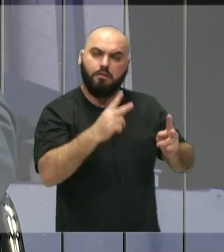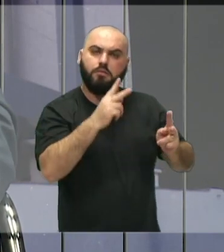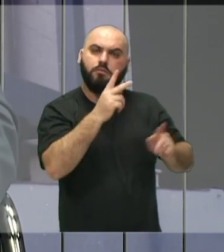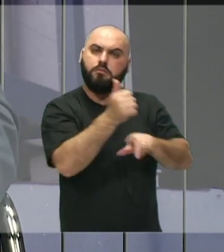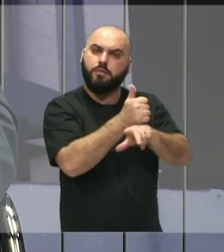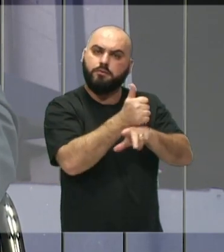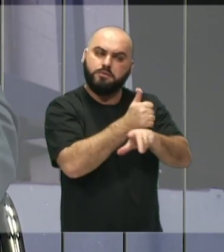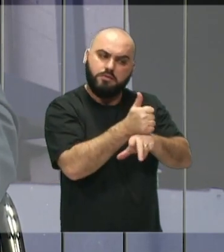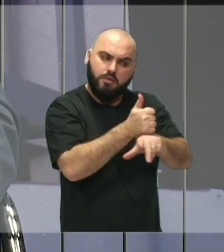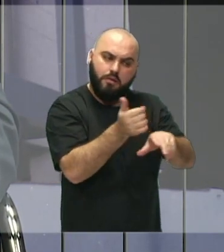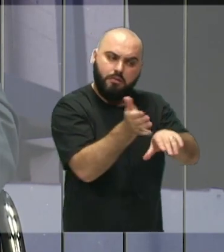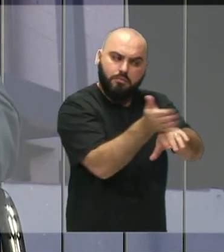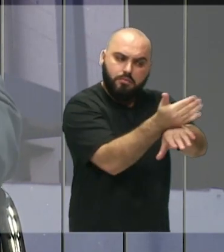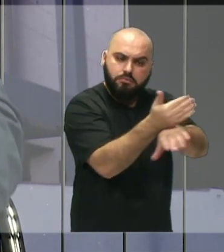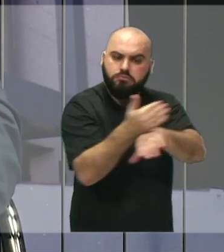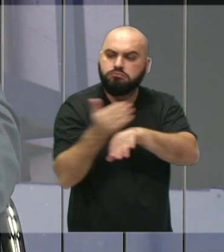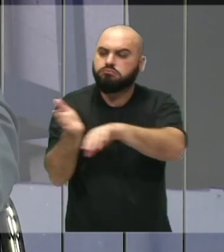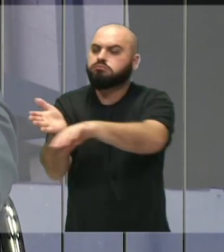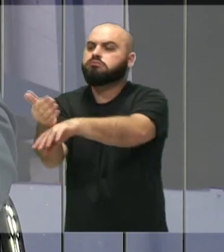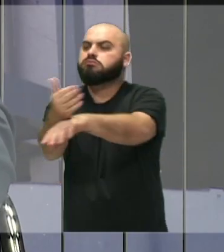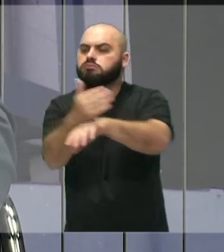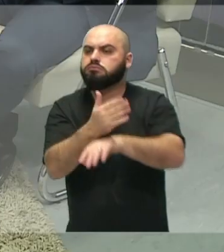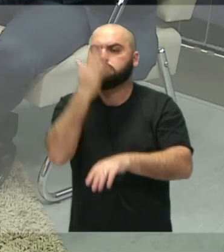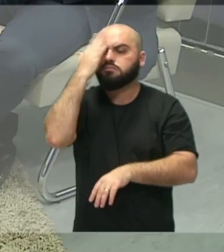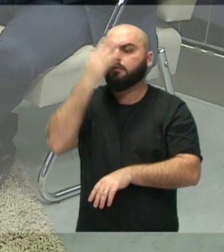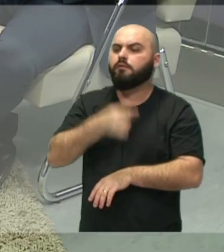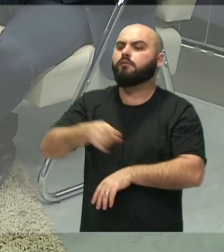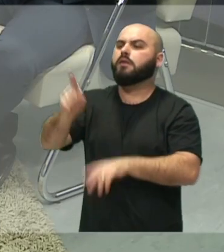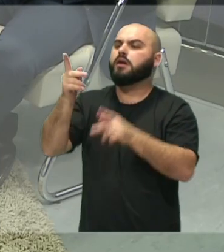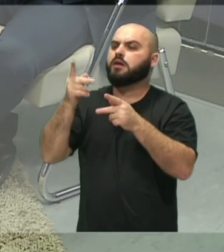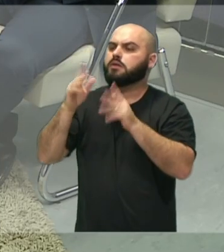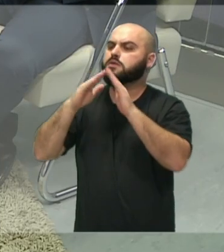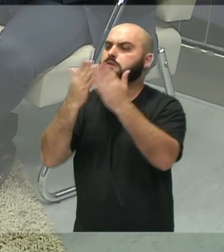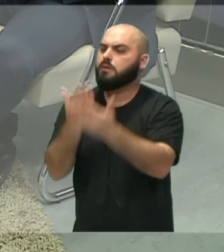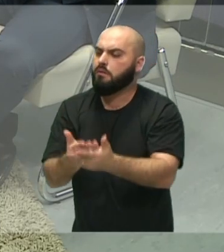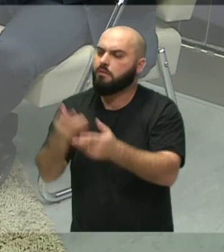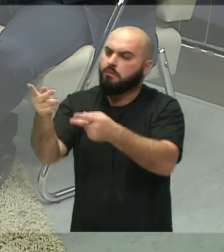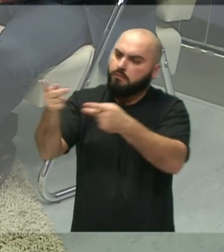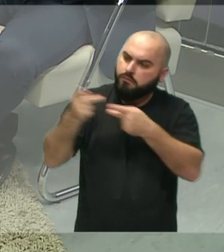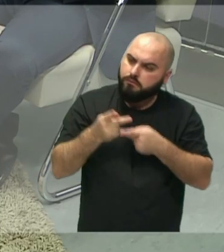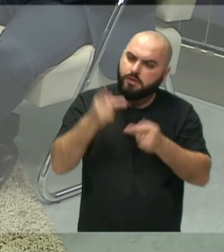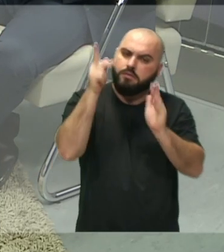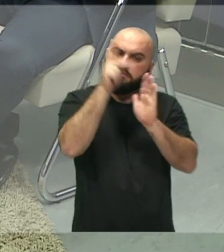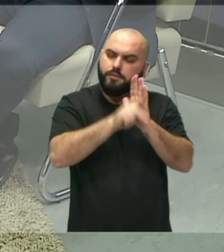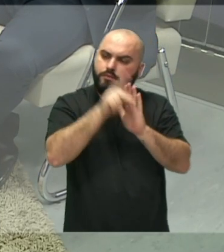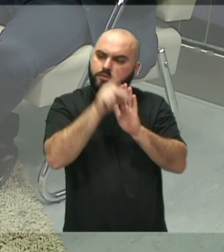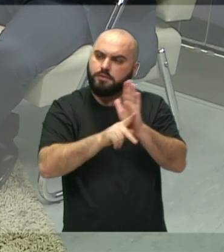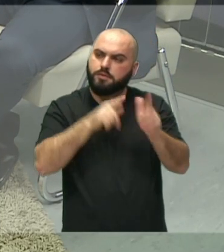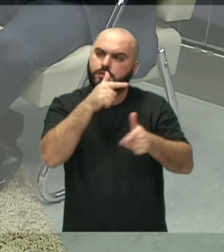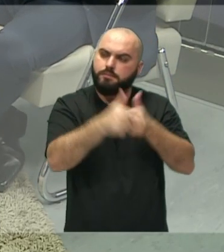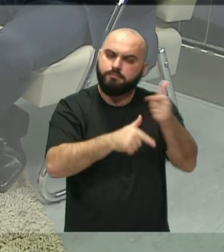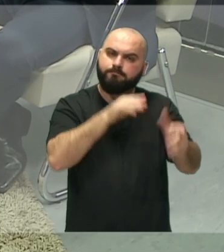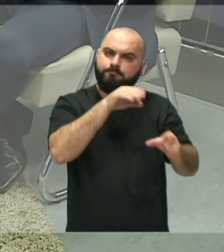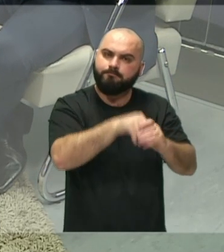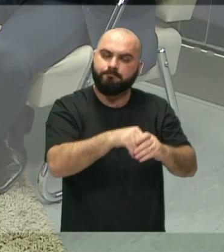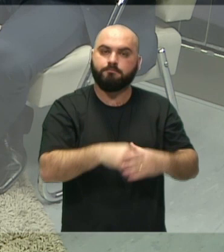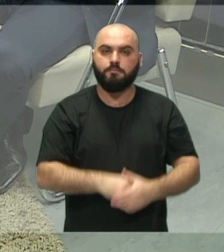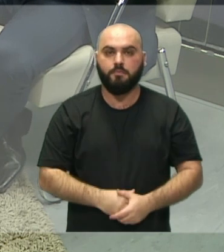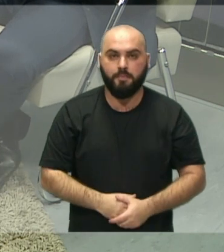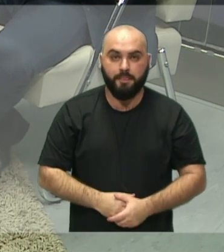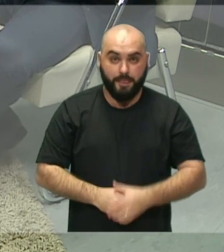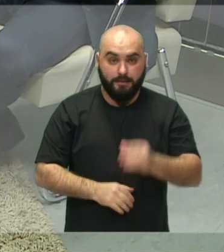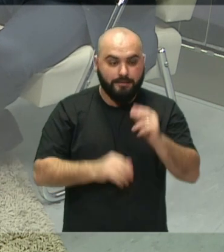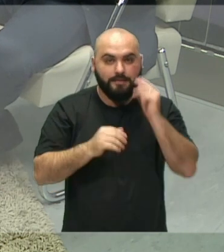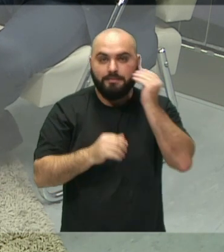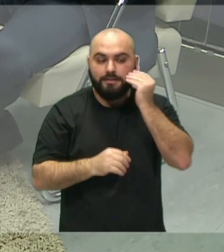e garimpar. E esse garimpar é ir lá na escola, convidar para fazer parte desse projeto dentro da fundação. Então a gente buscou isso